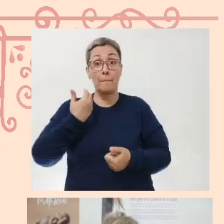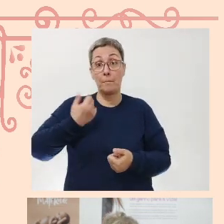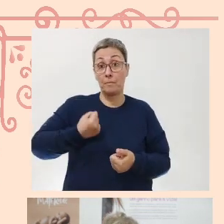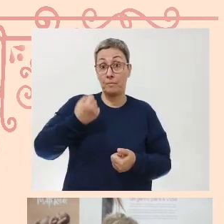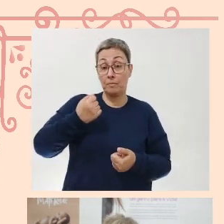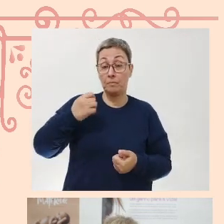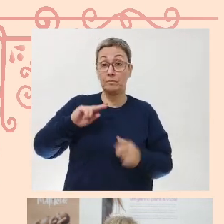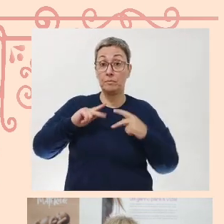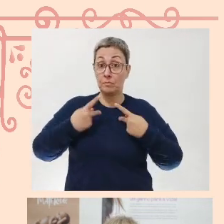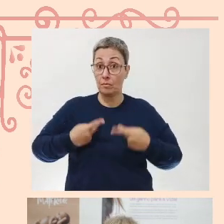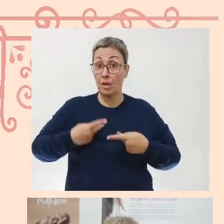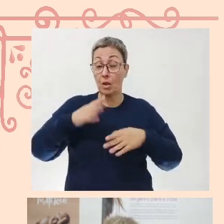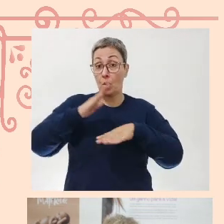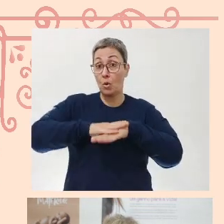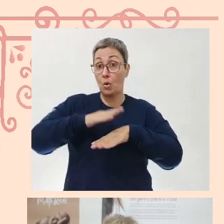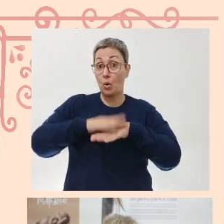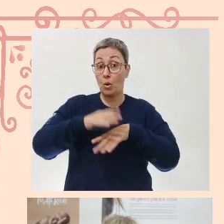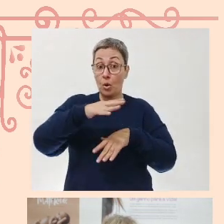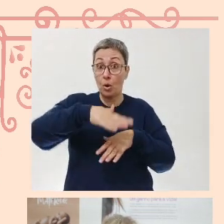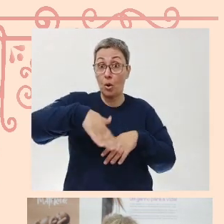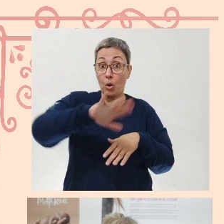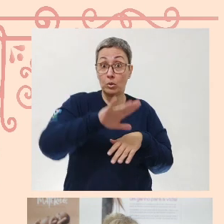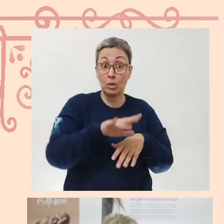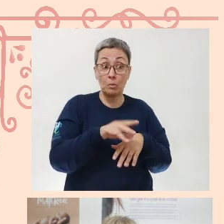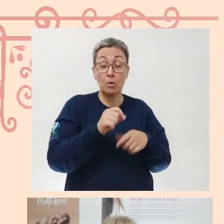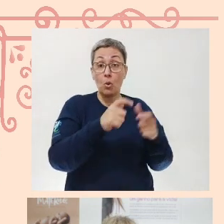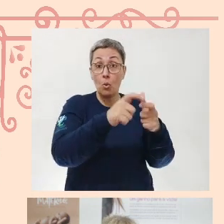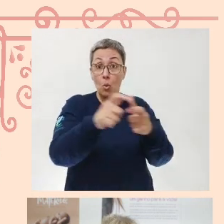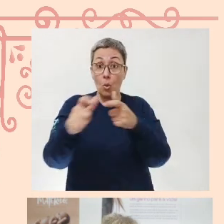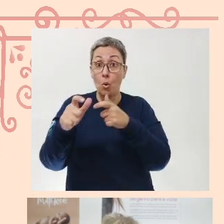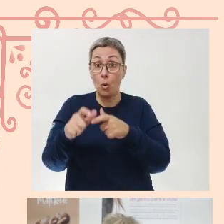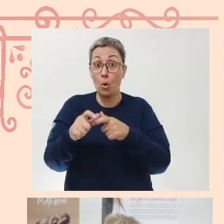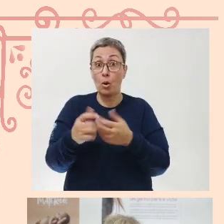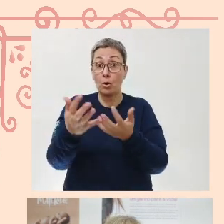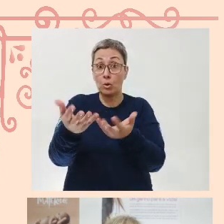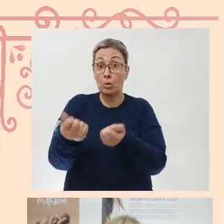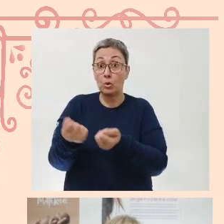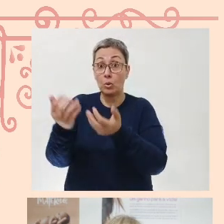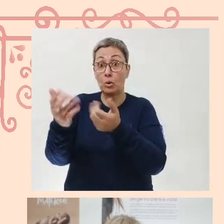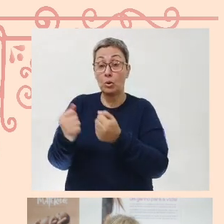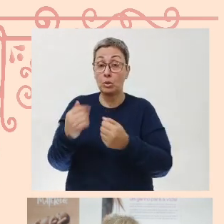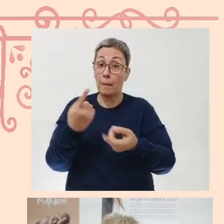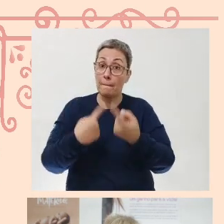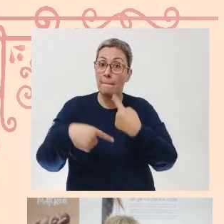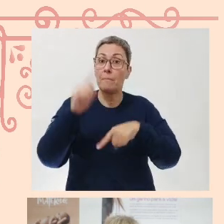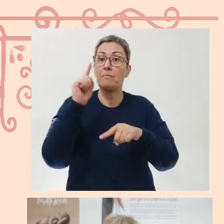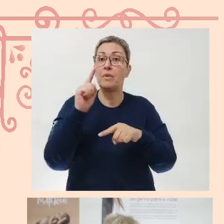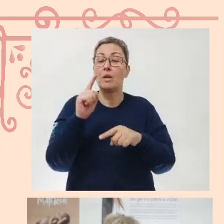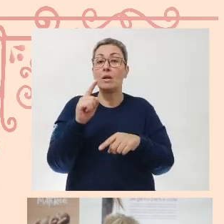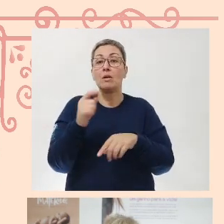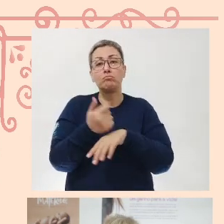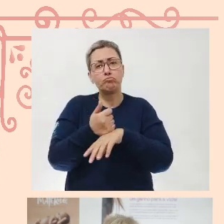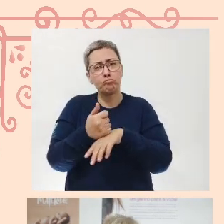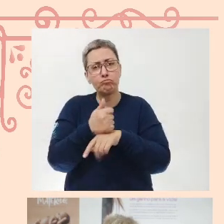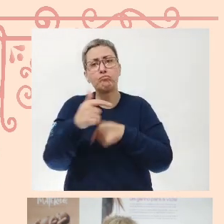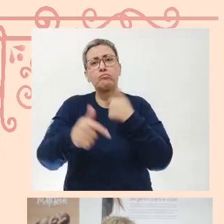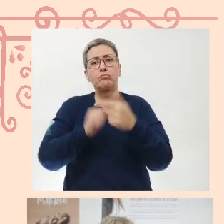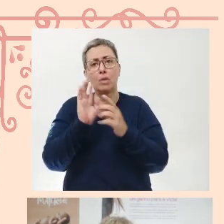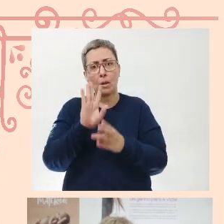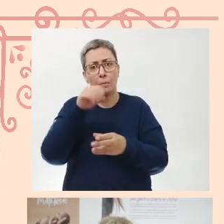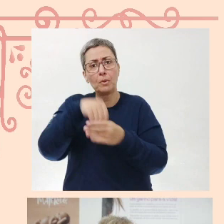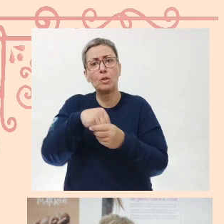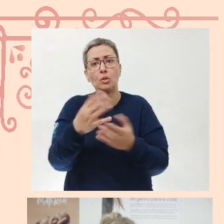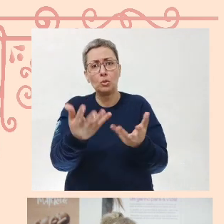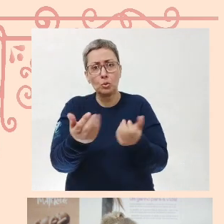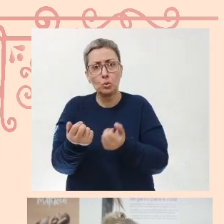leite humano, que é realizado para os postos de coleta, para a atualização dos profissionais que atuam